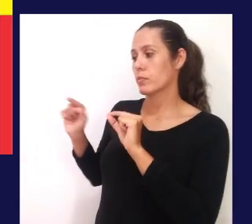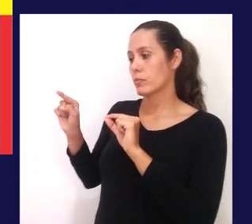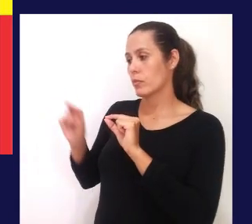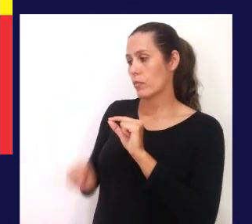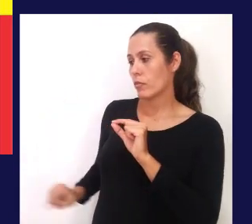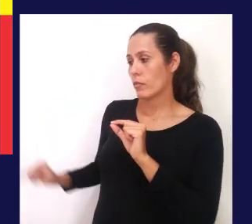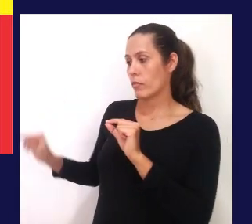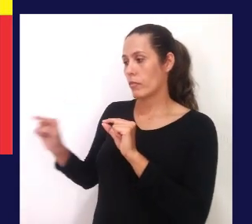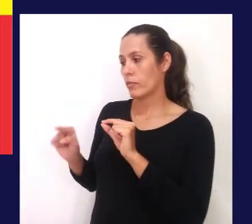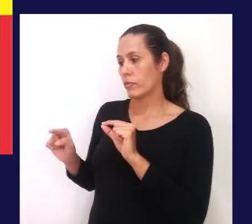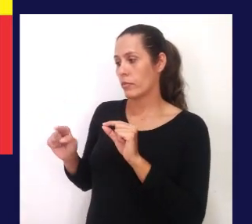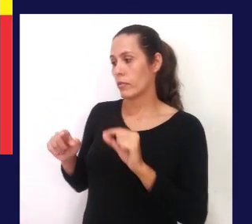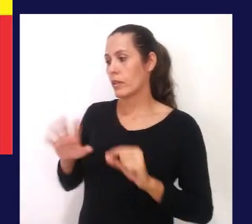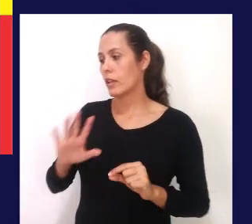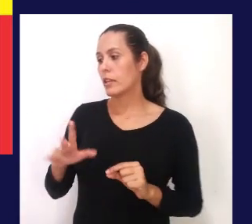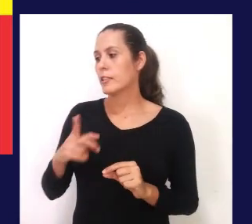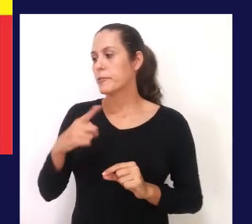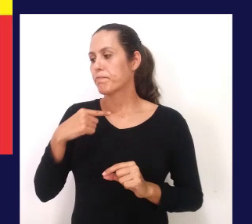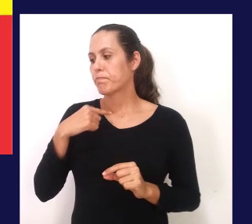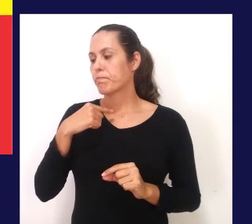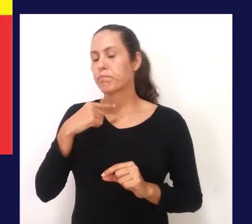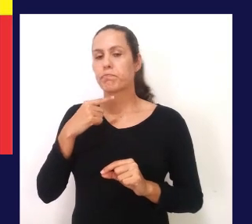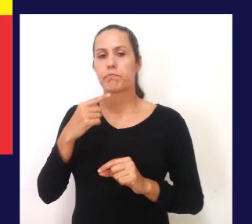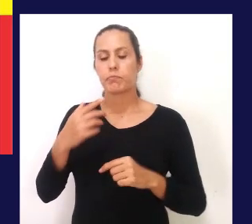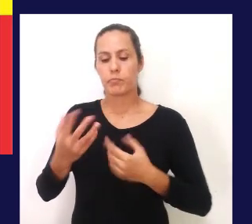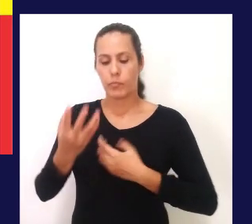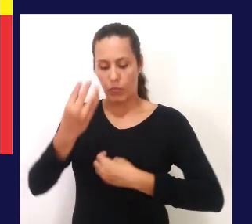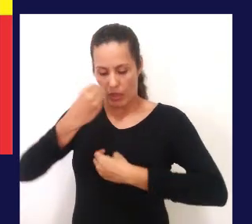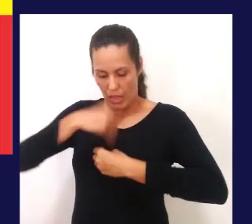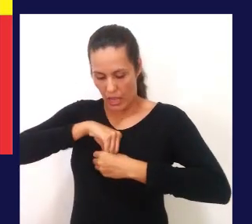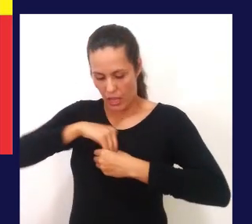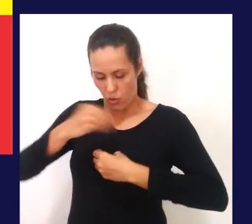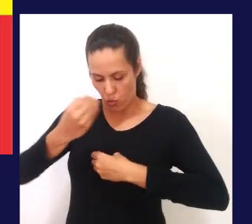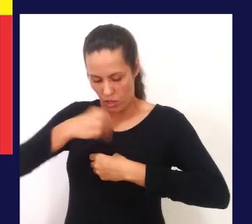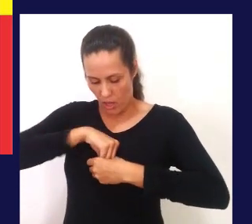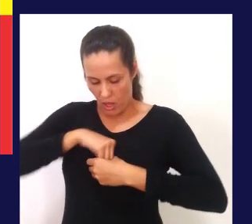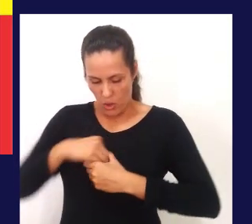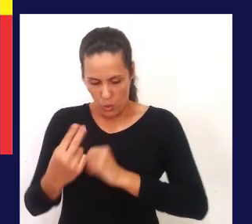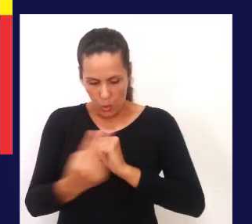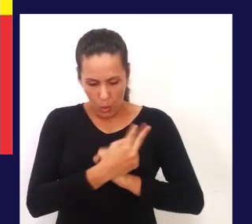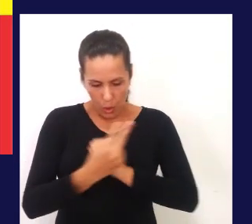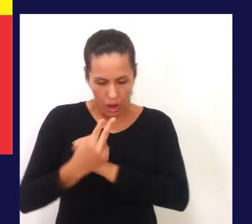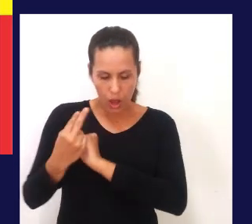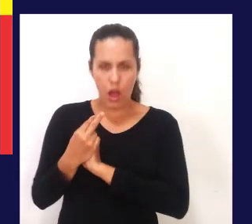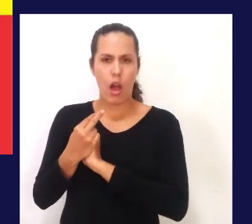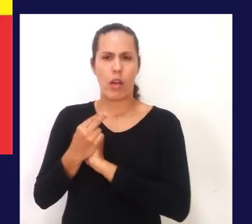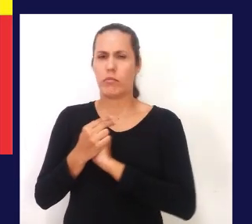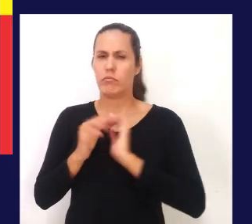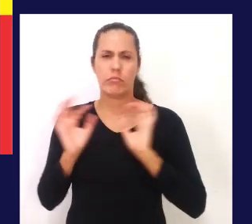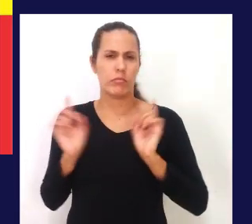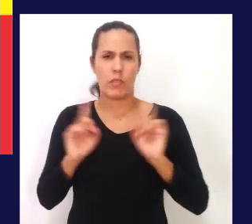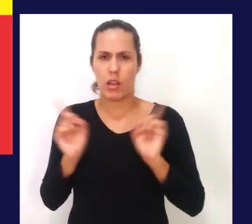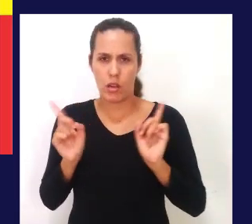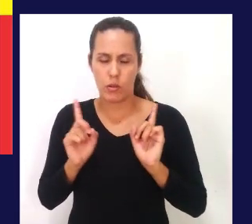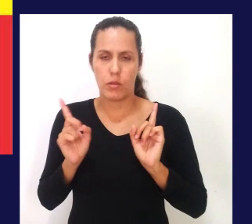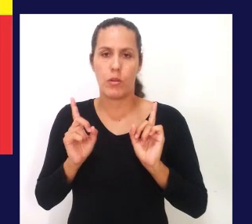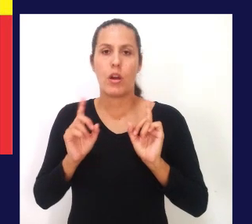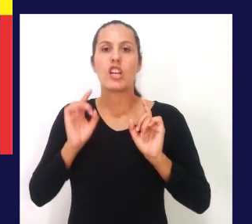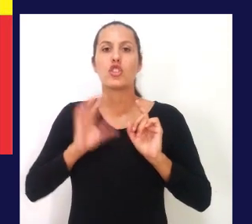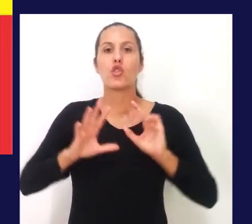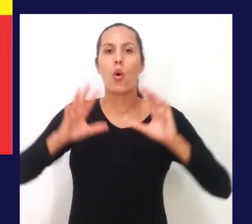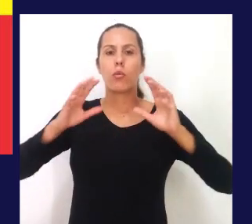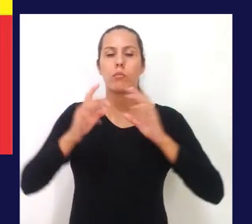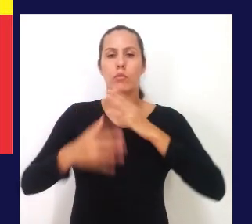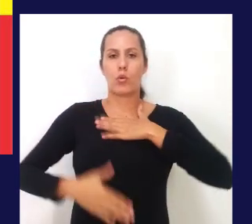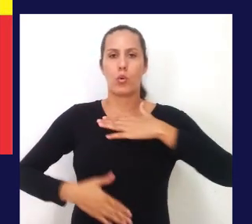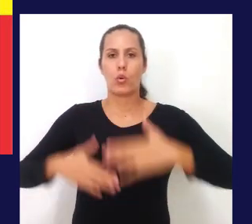eu quero que vocês observem essa imagem, né? A moldagem, ela não se conserva qualquer parte do